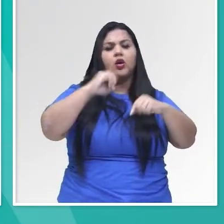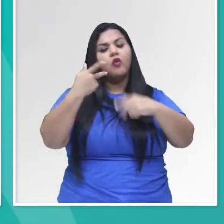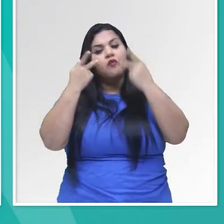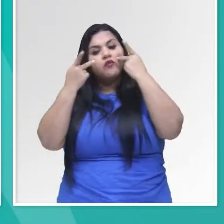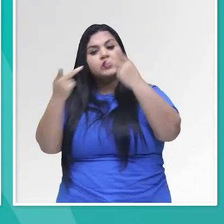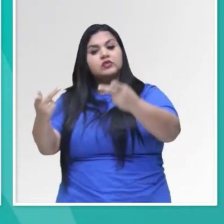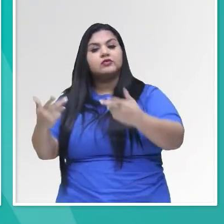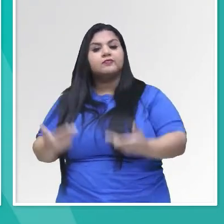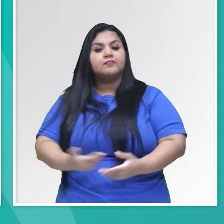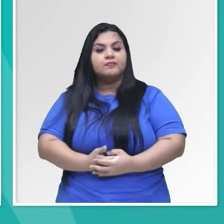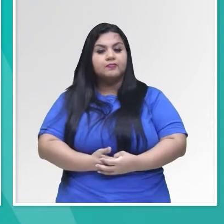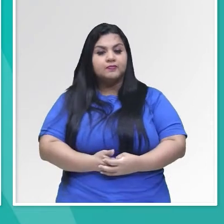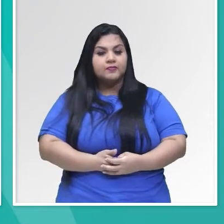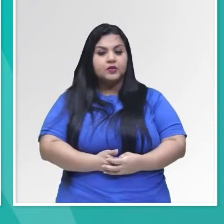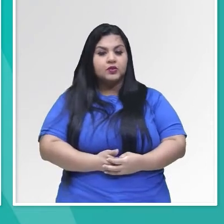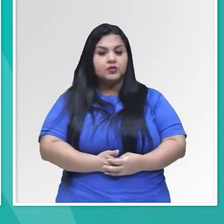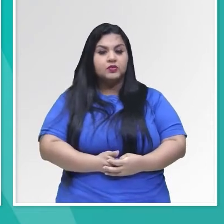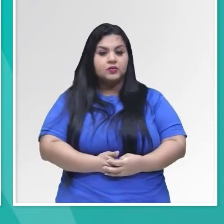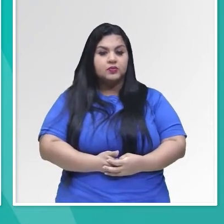acha?